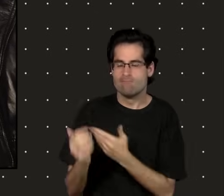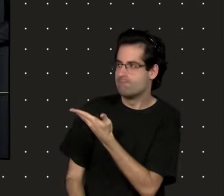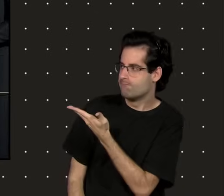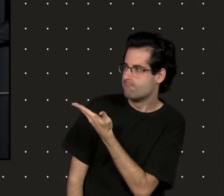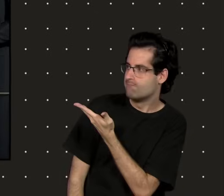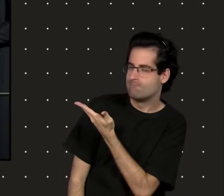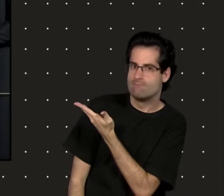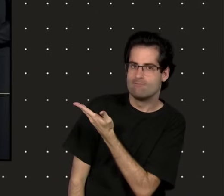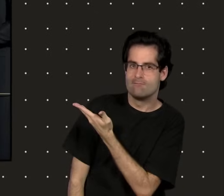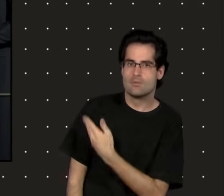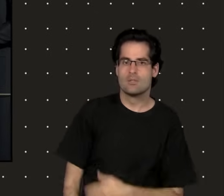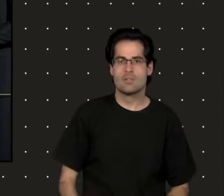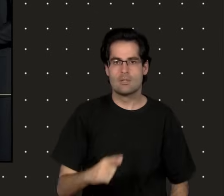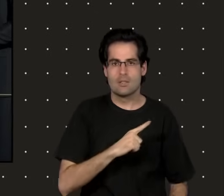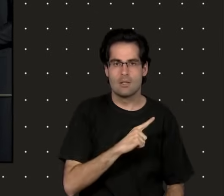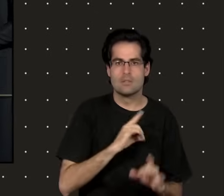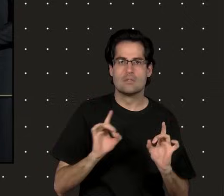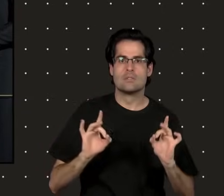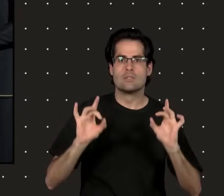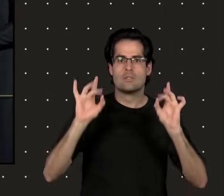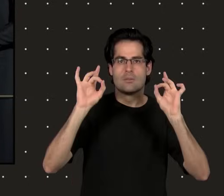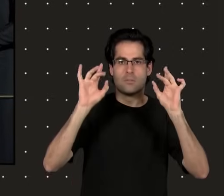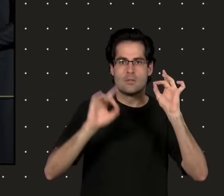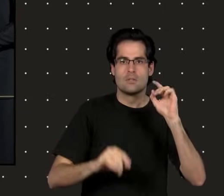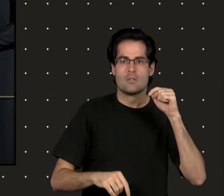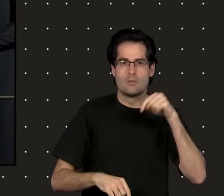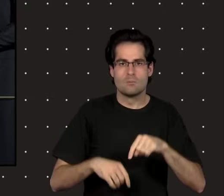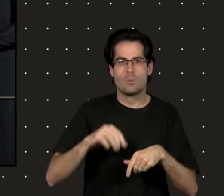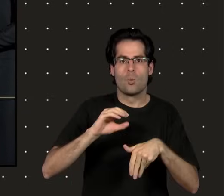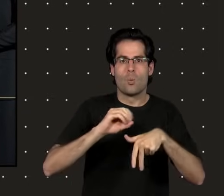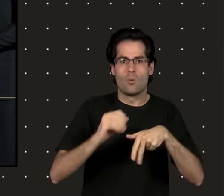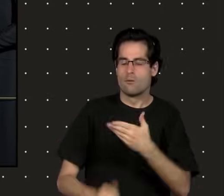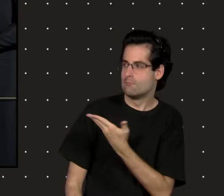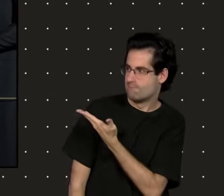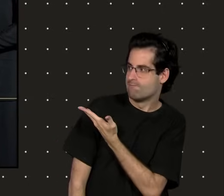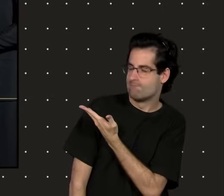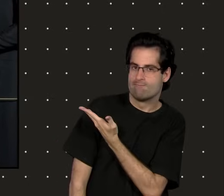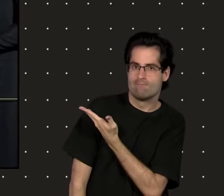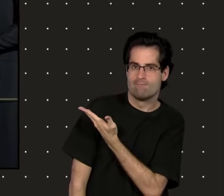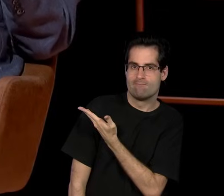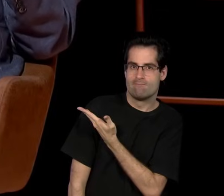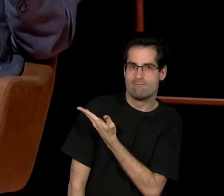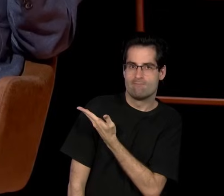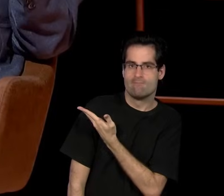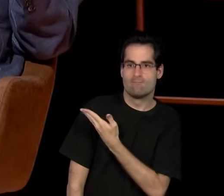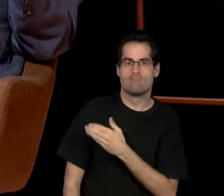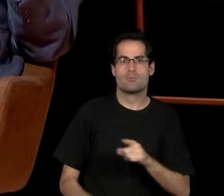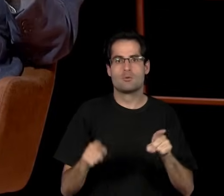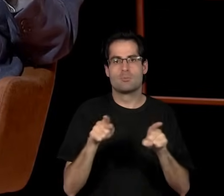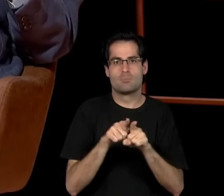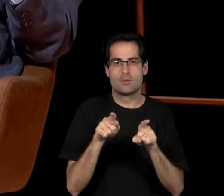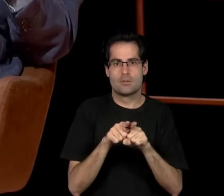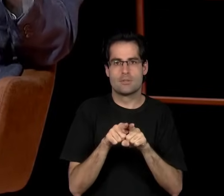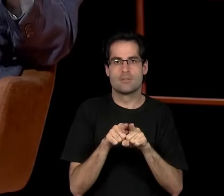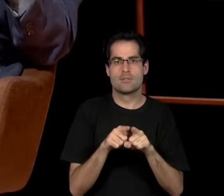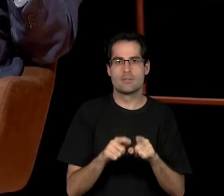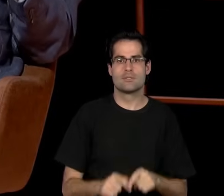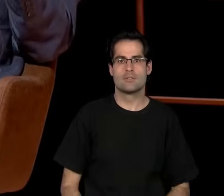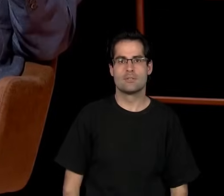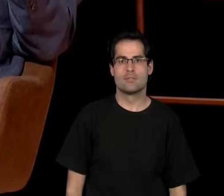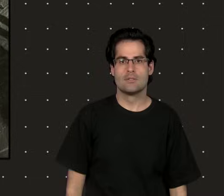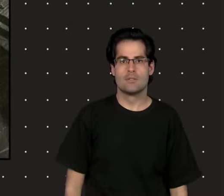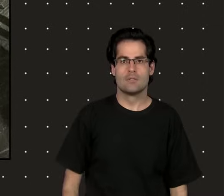aqui na TV Cultura, de Il Volo em Jerusalém. E o Divo, os 10 tenores da